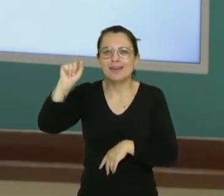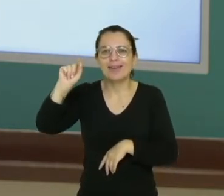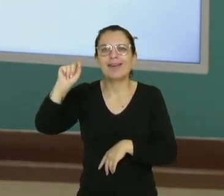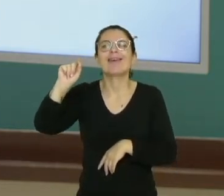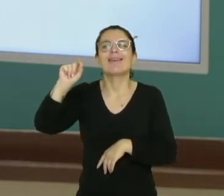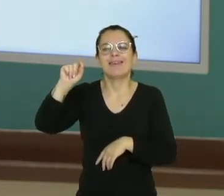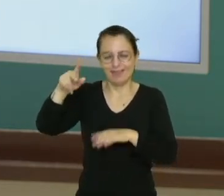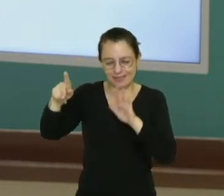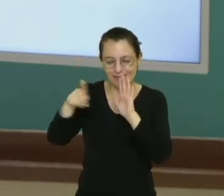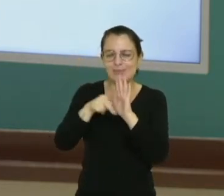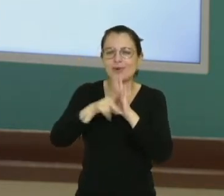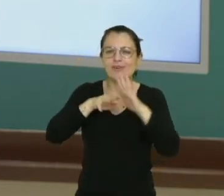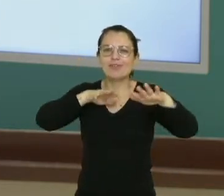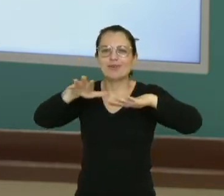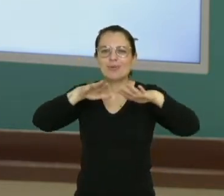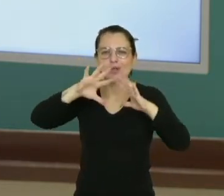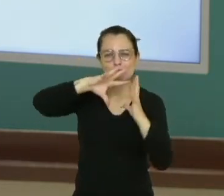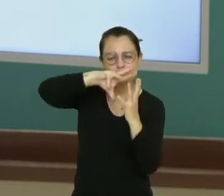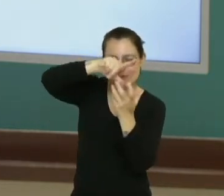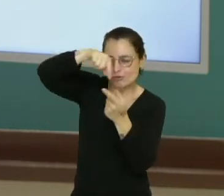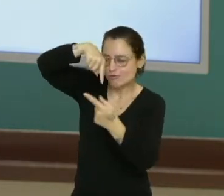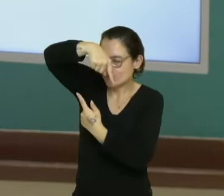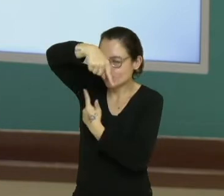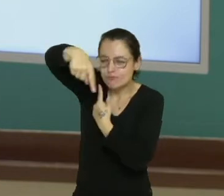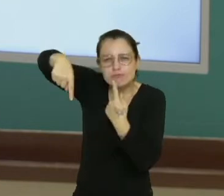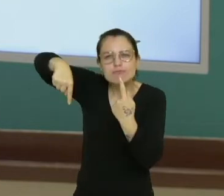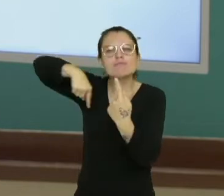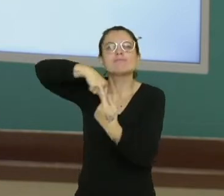nesta aula aqui, já vimos no Aula Paraná, de que